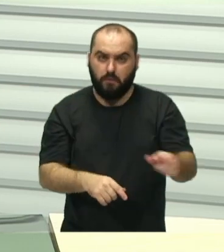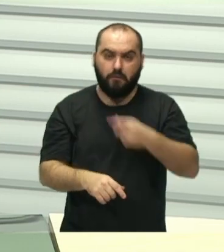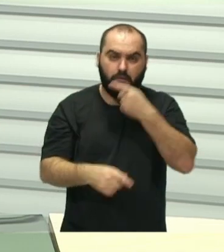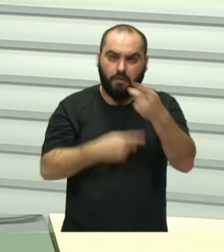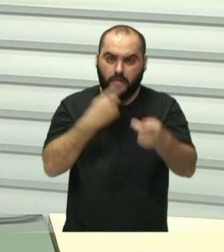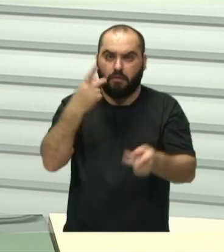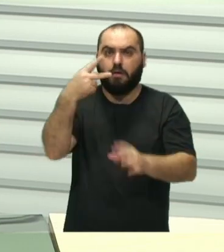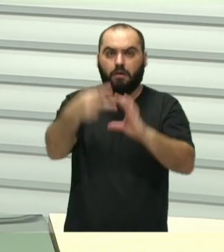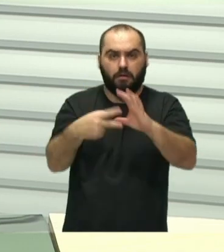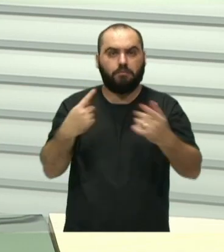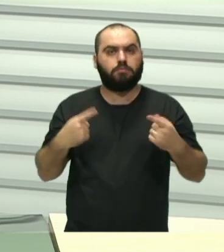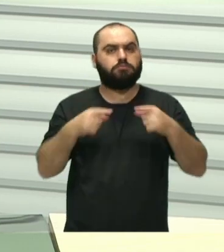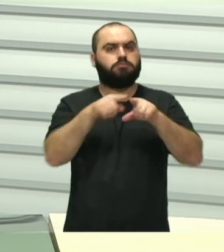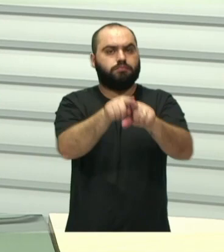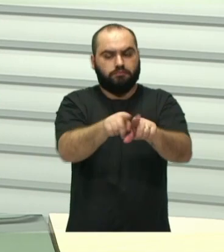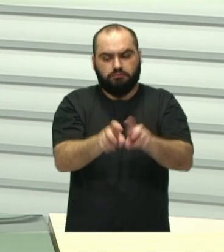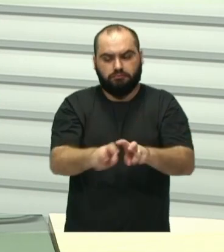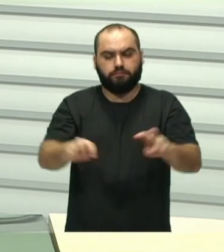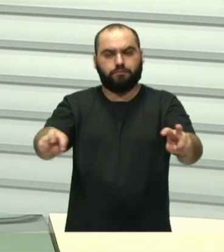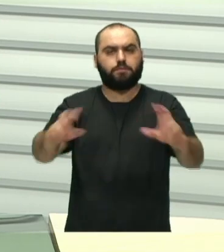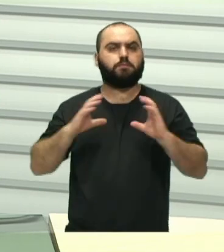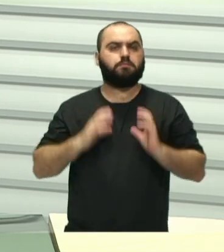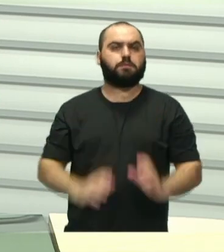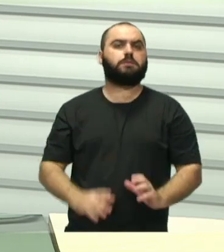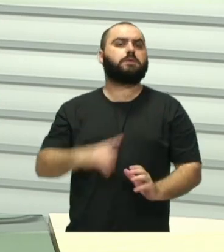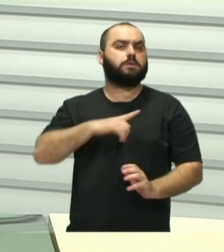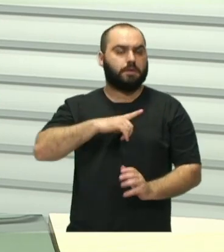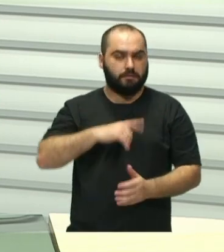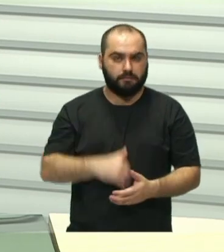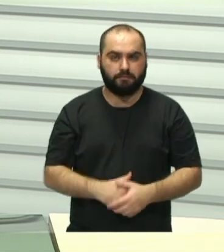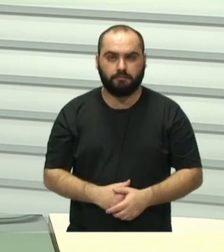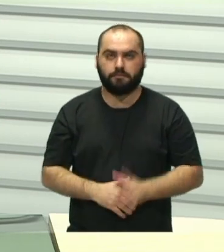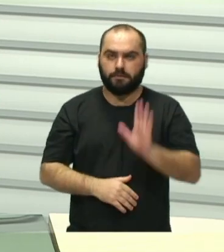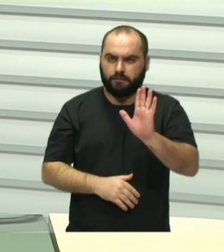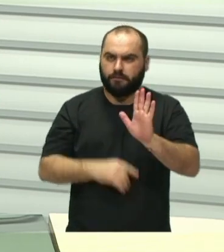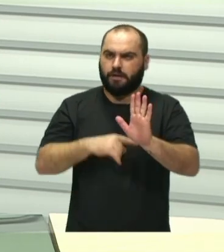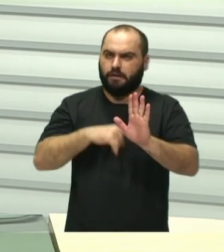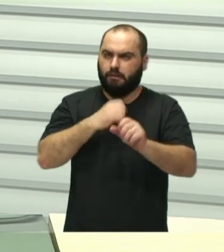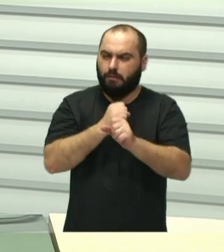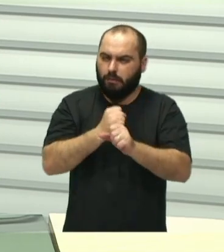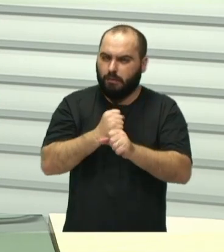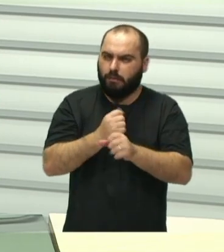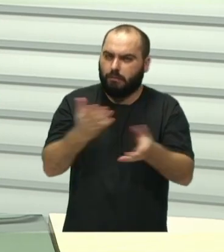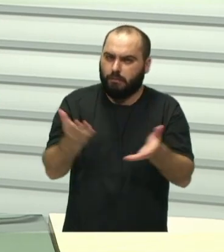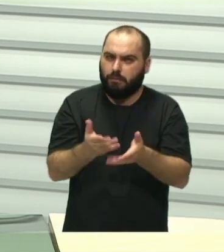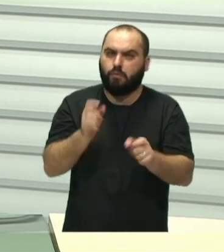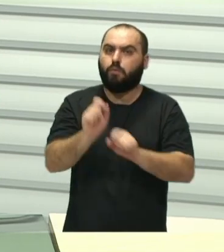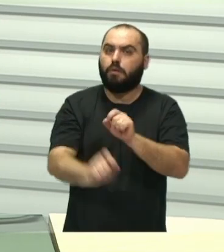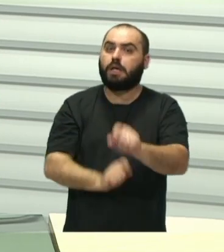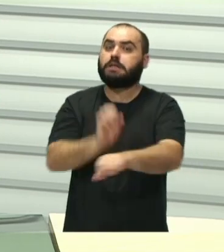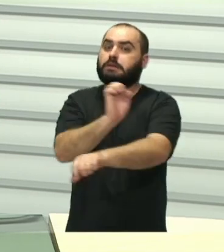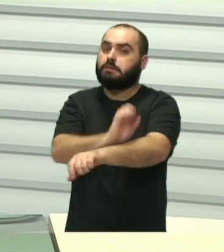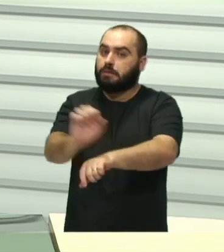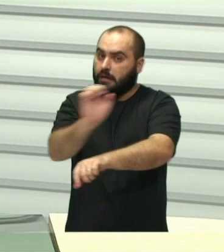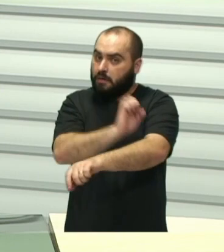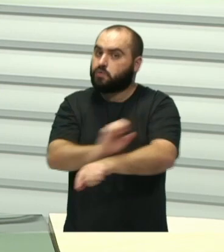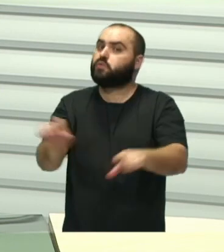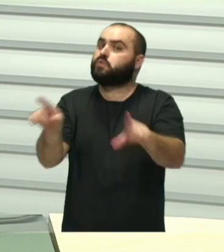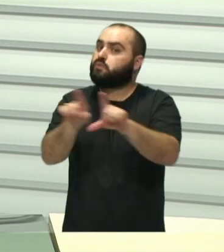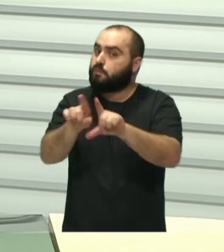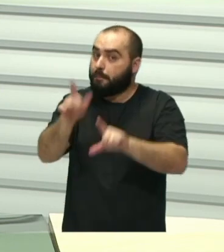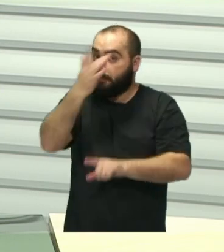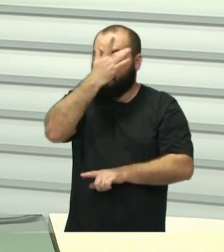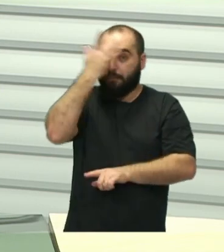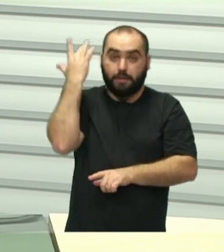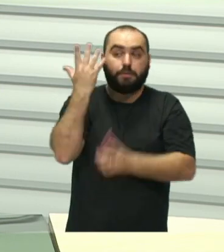câmera ou assim faz né traz uma coisa cidadania e também devemos a importância agora neste ano o banco de estágio né é para que as pessoas